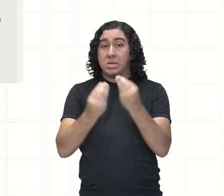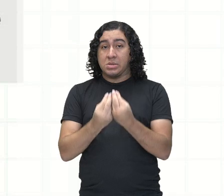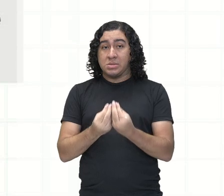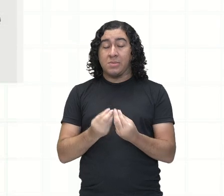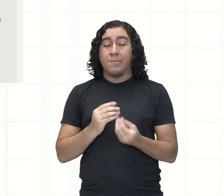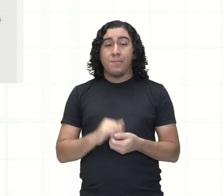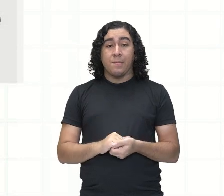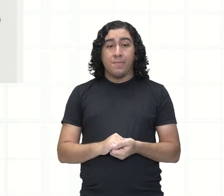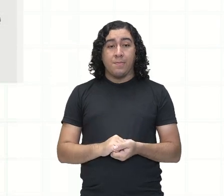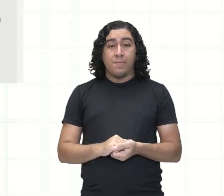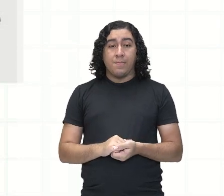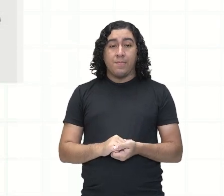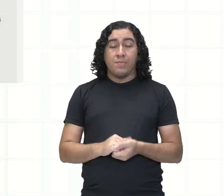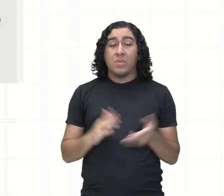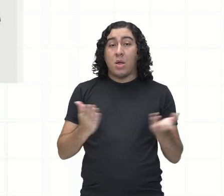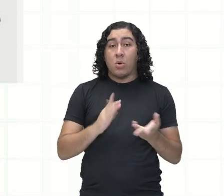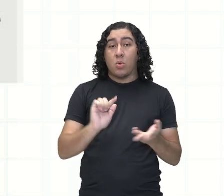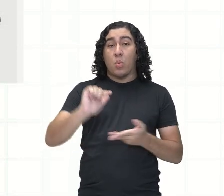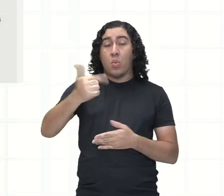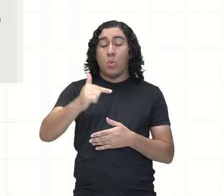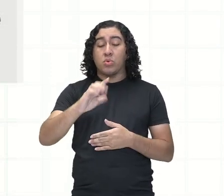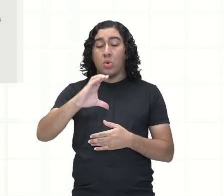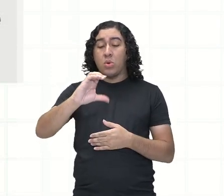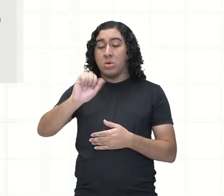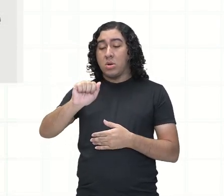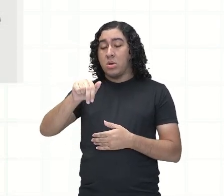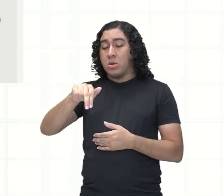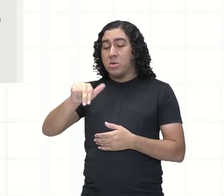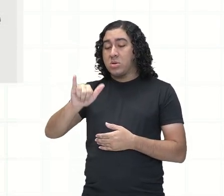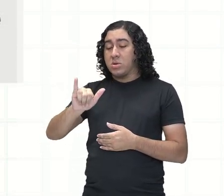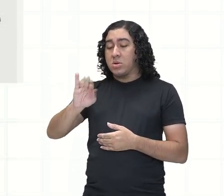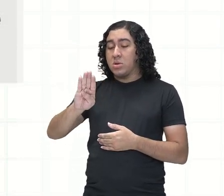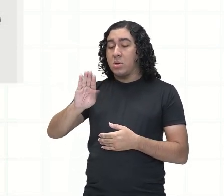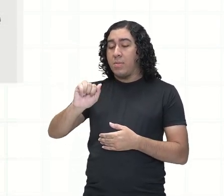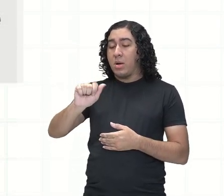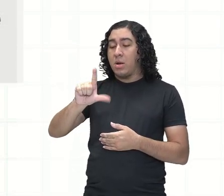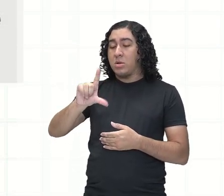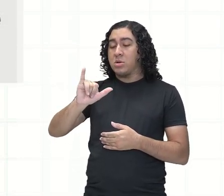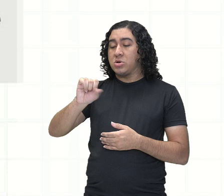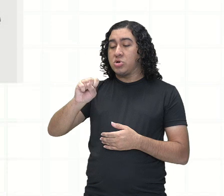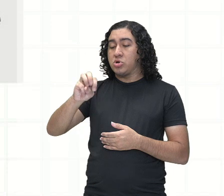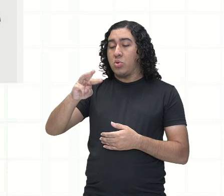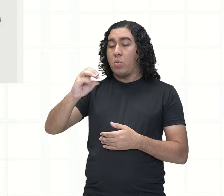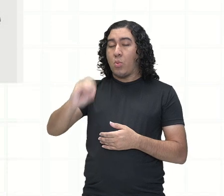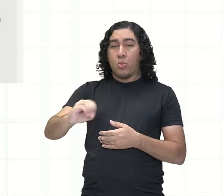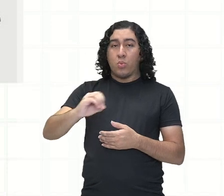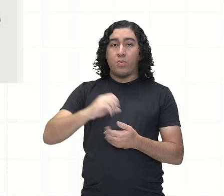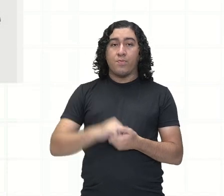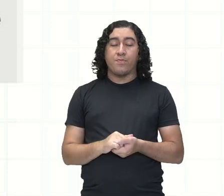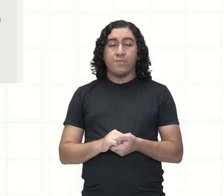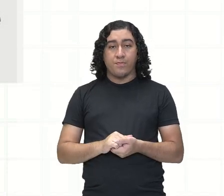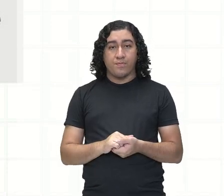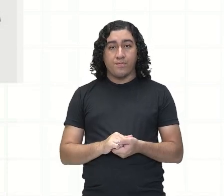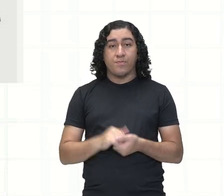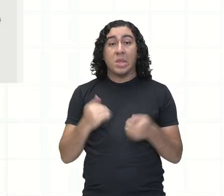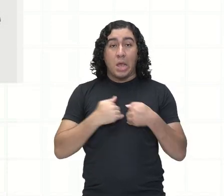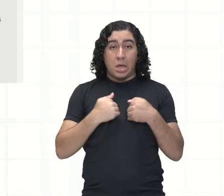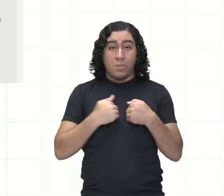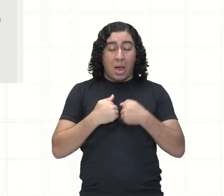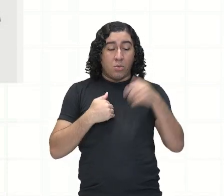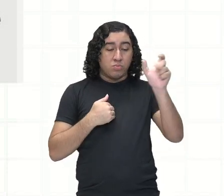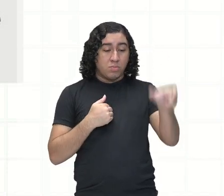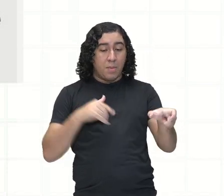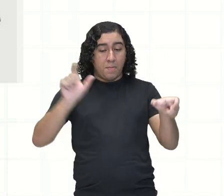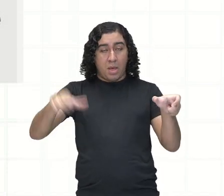lá para o canibalismo. O canibalismo é um organismo que se alimenta de indivíduos da